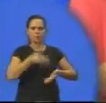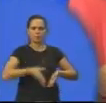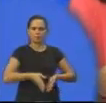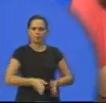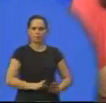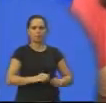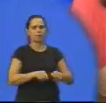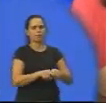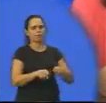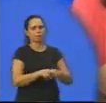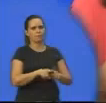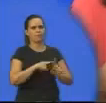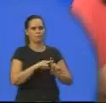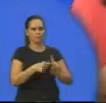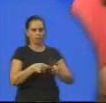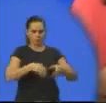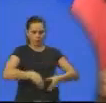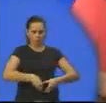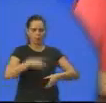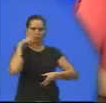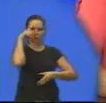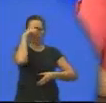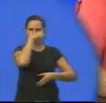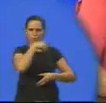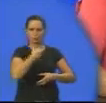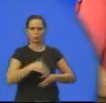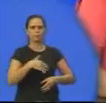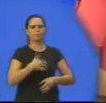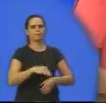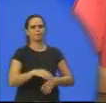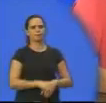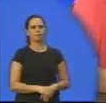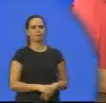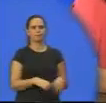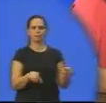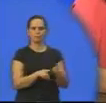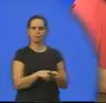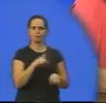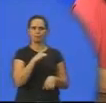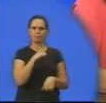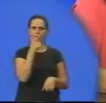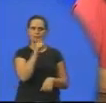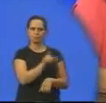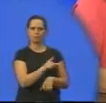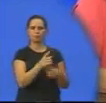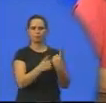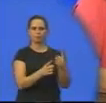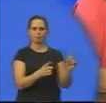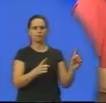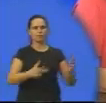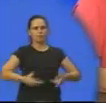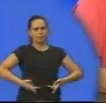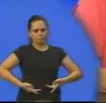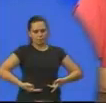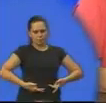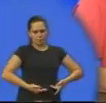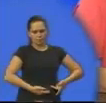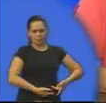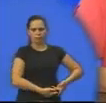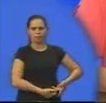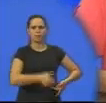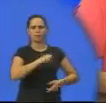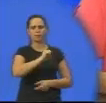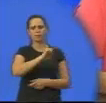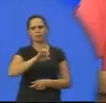de dentro do útero, mas com muita dificuldade. Temos aqui, então, por fim, a cesariana, o parto cesariano. O